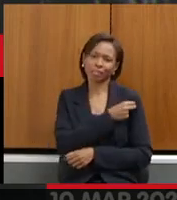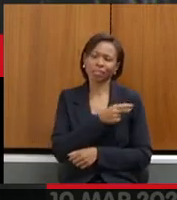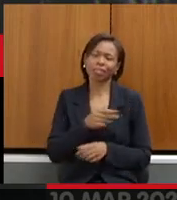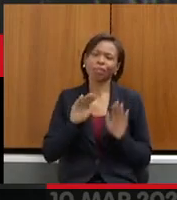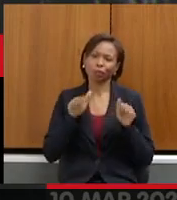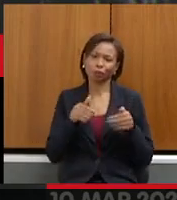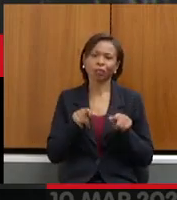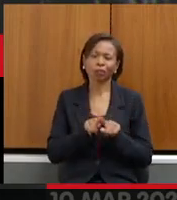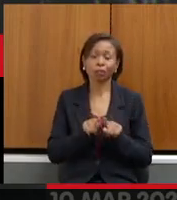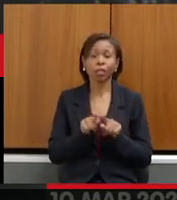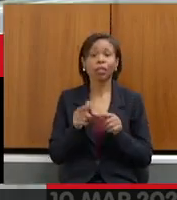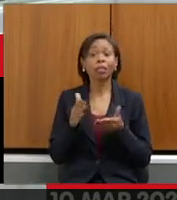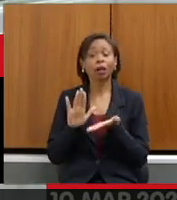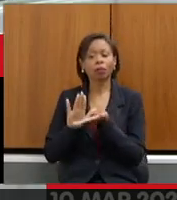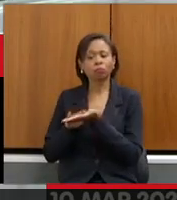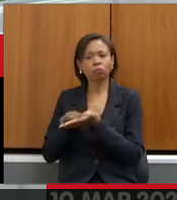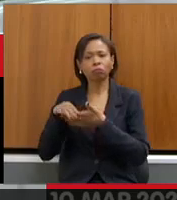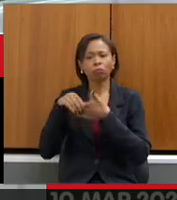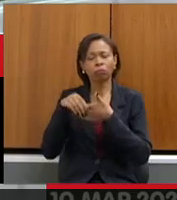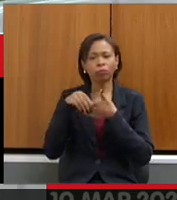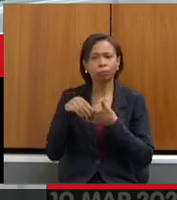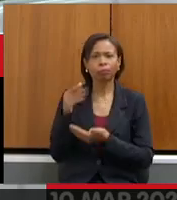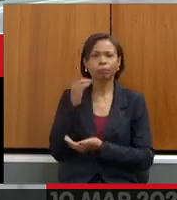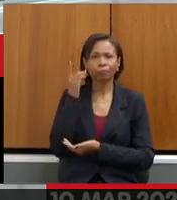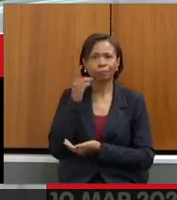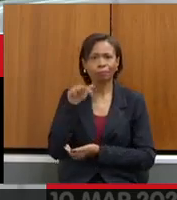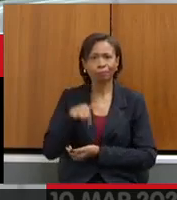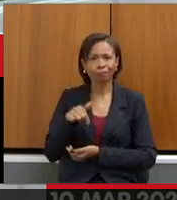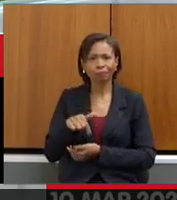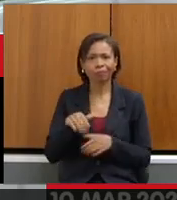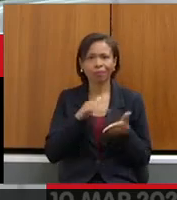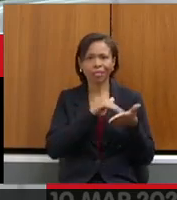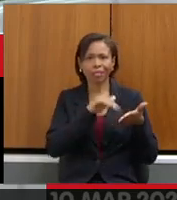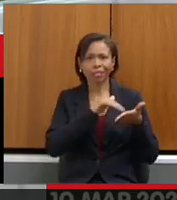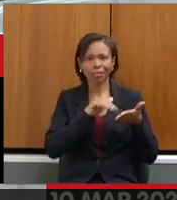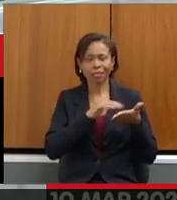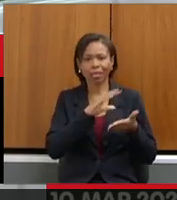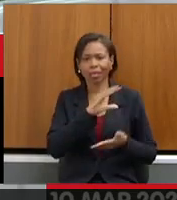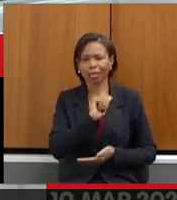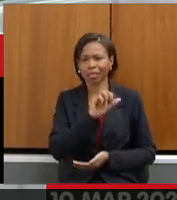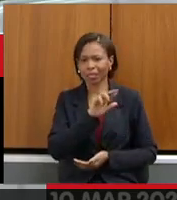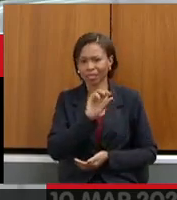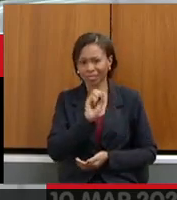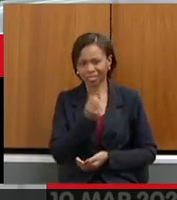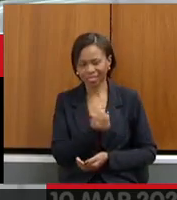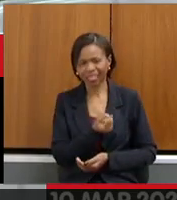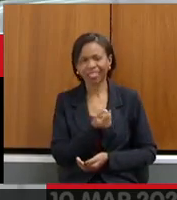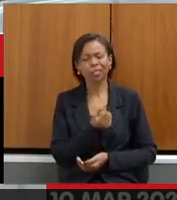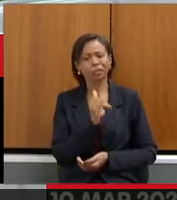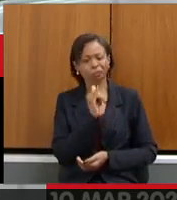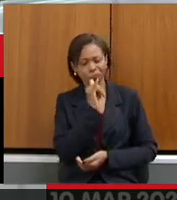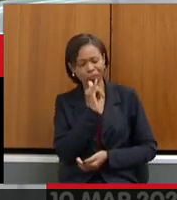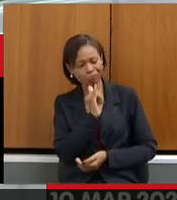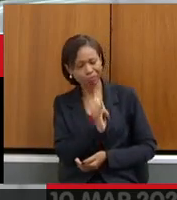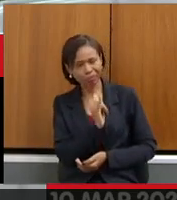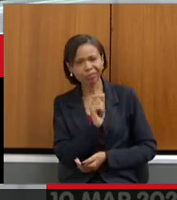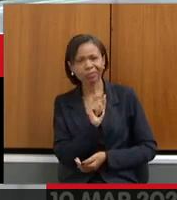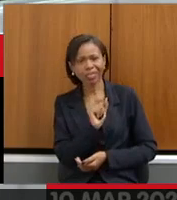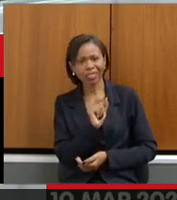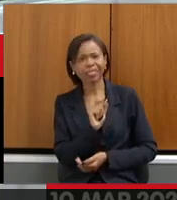deputados aqui presentes ao dar também o secretário Carlos Eduardo dizer aí Dr Carlos